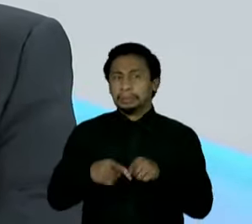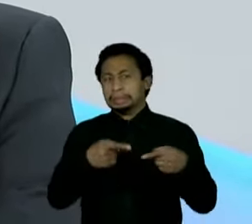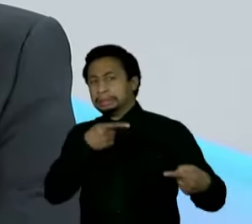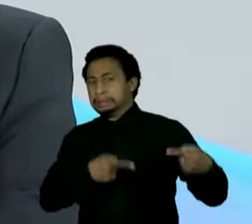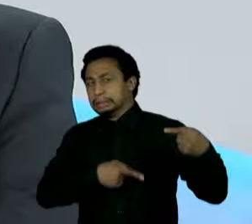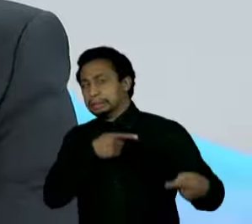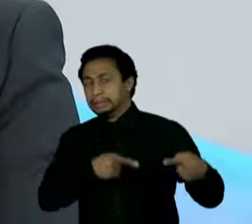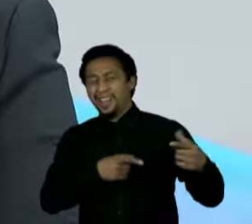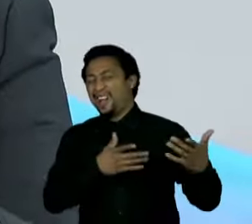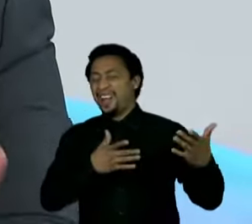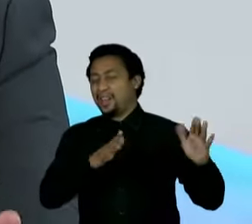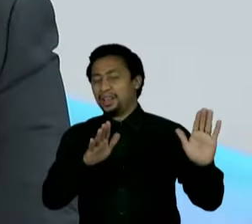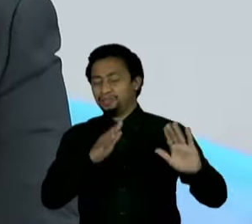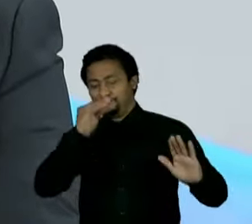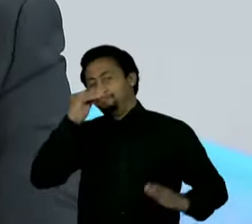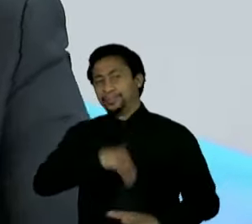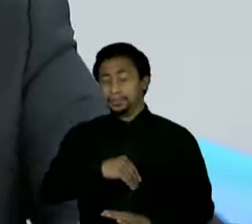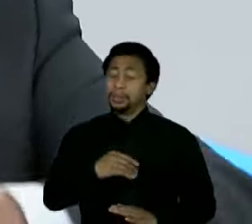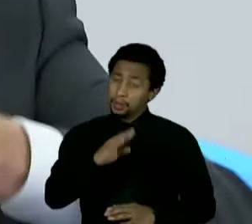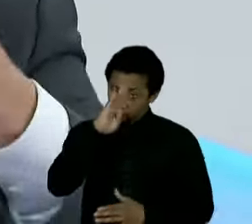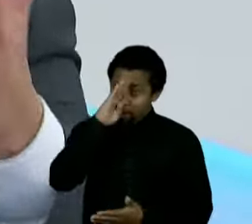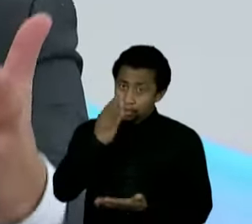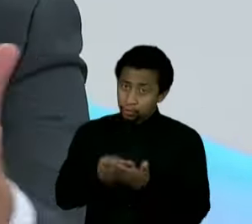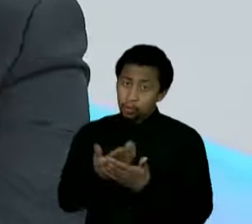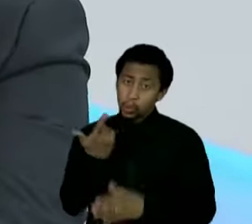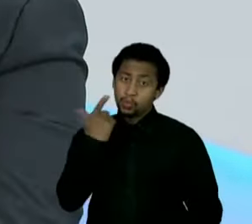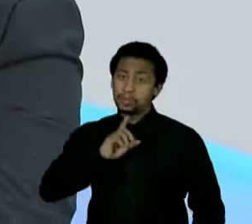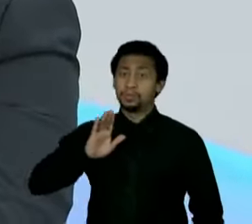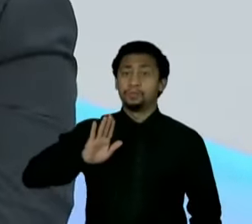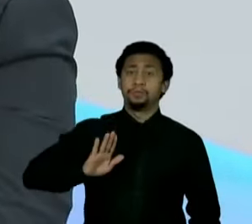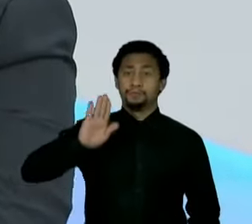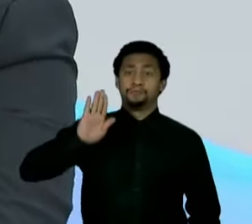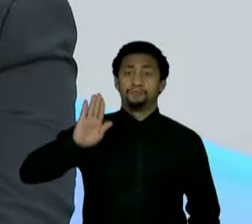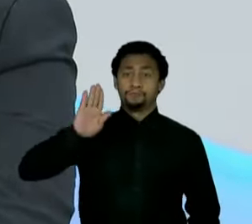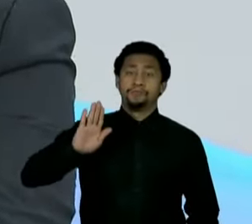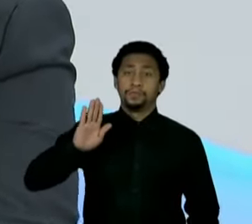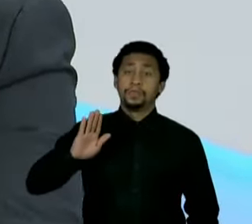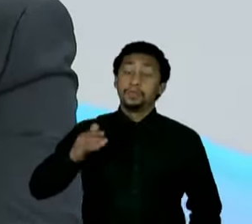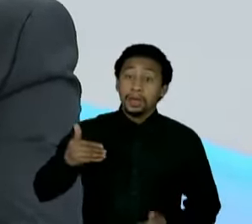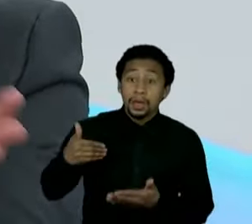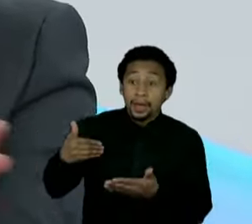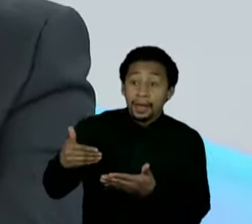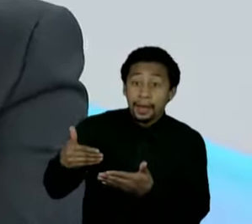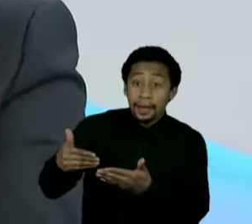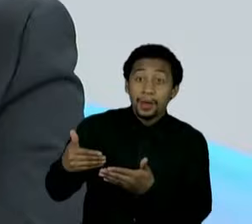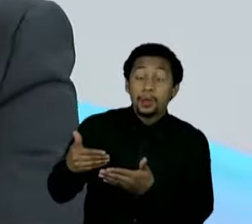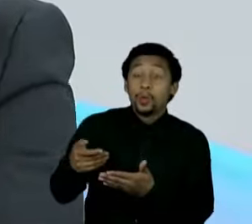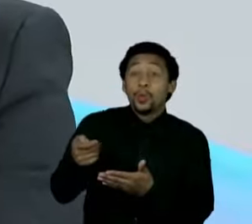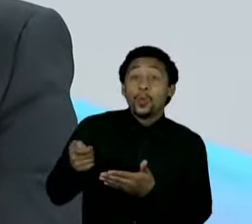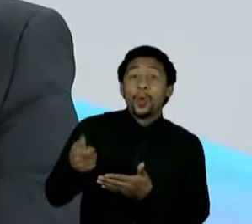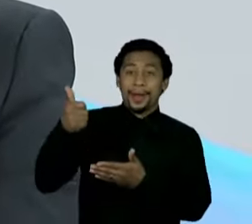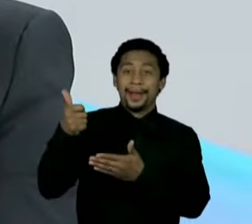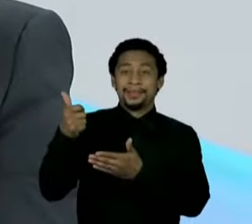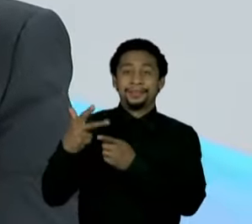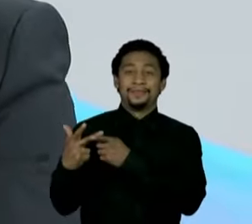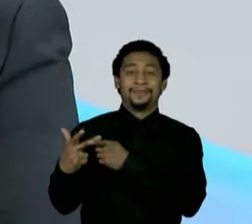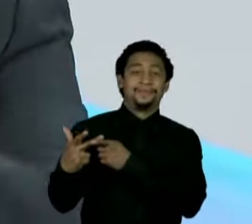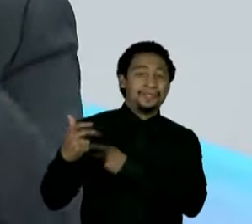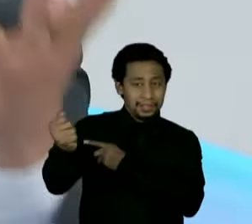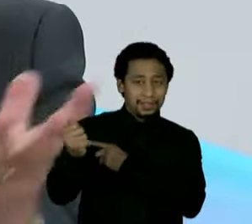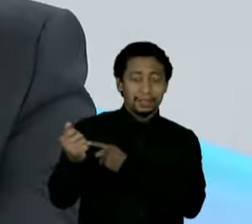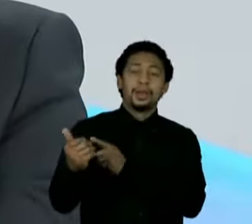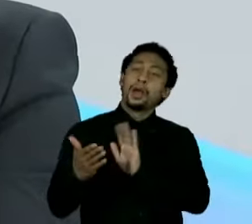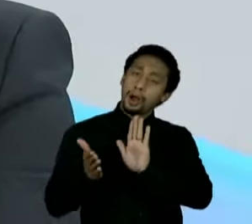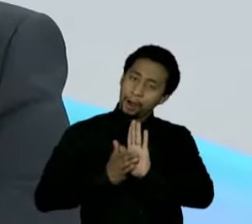de perto, é meio natural que eu seja candidato para colocar em prática aquilo que eu tive um pouco de tempo só para colocar dentro do que eu